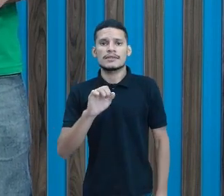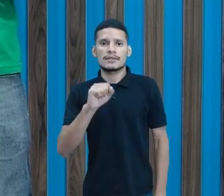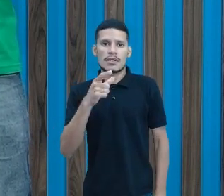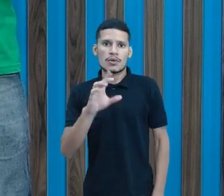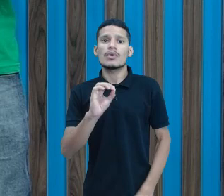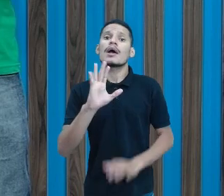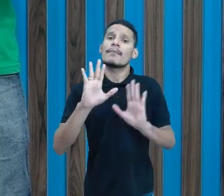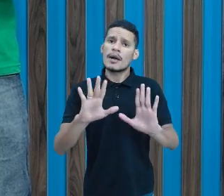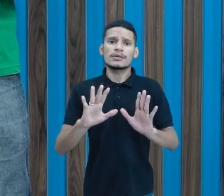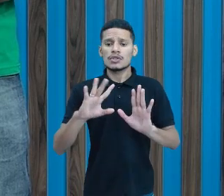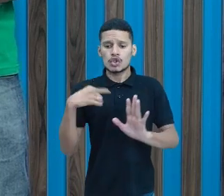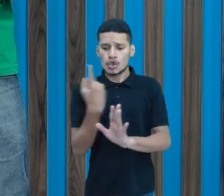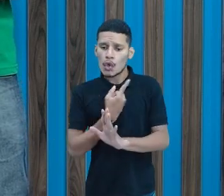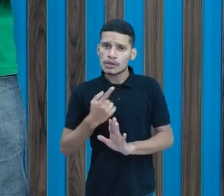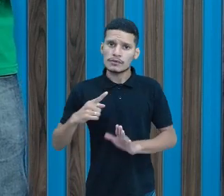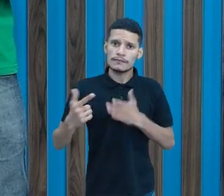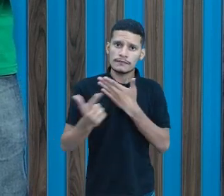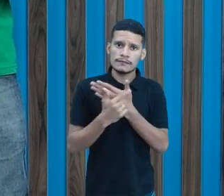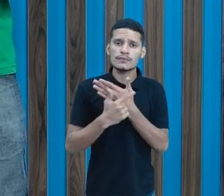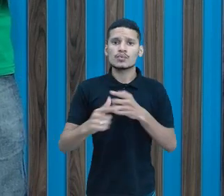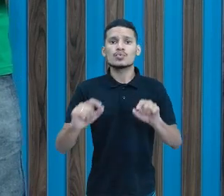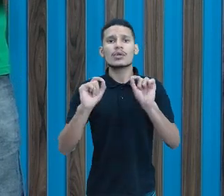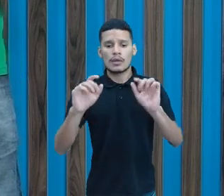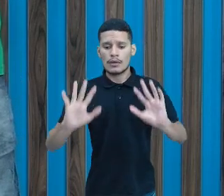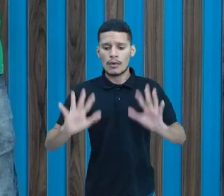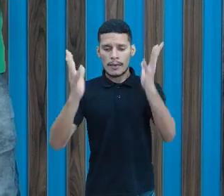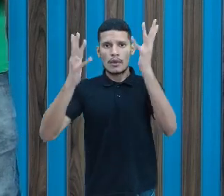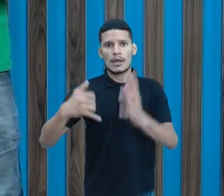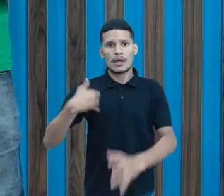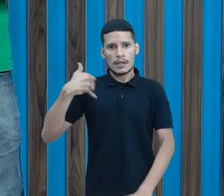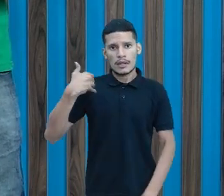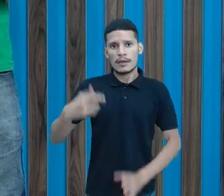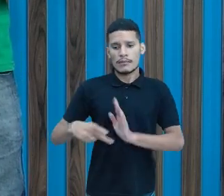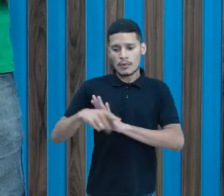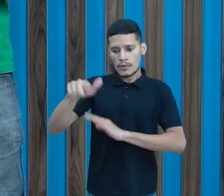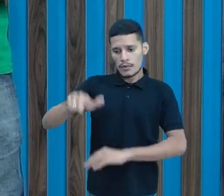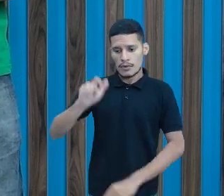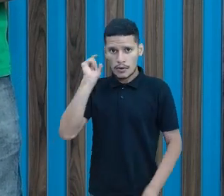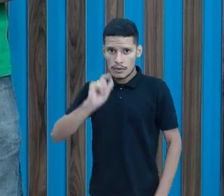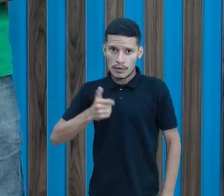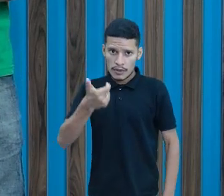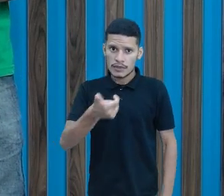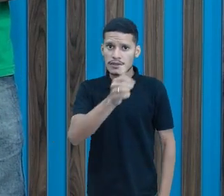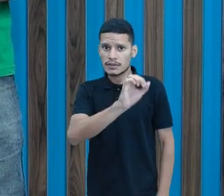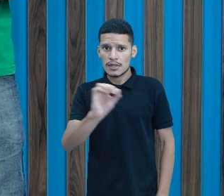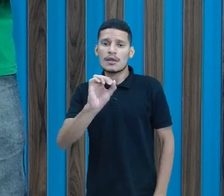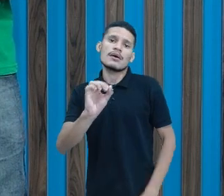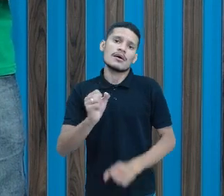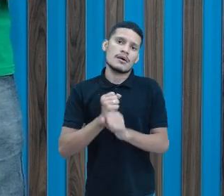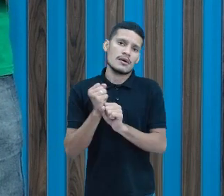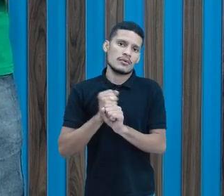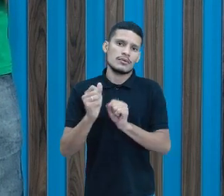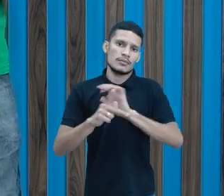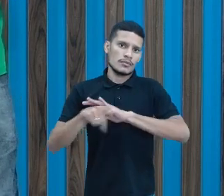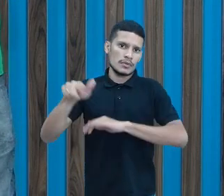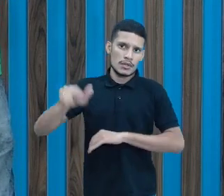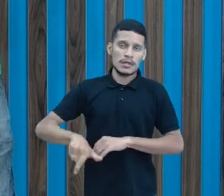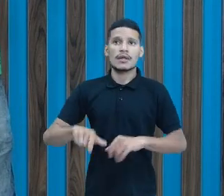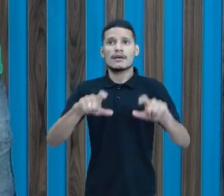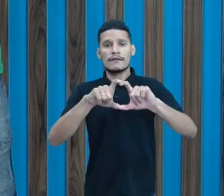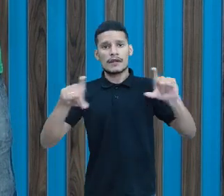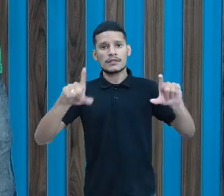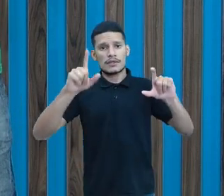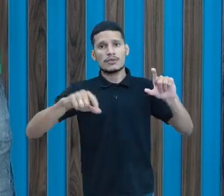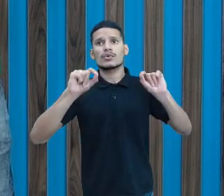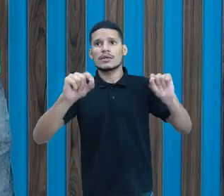Mas nós, no nosso papel, a gente celebra assim o Paulo Freire, e viva Paulo Freire, viva o centenário do Paulo Freire, e essa frase é uma